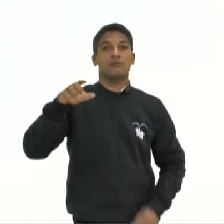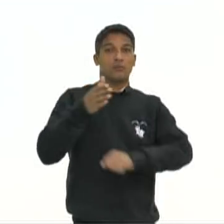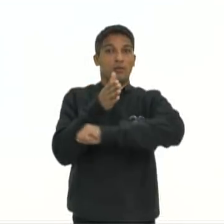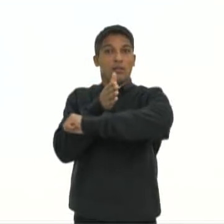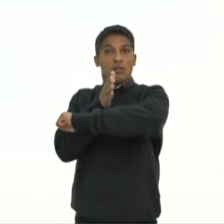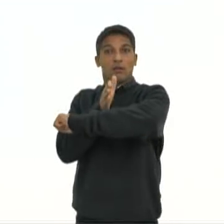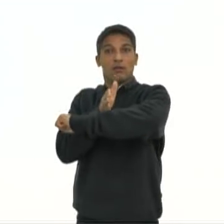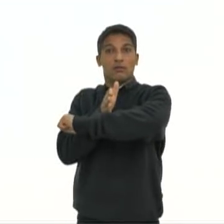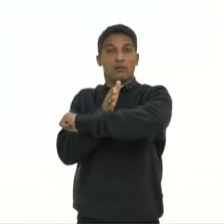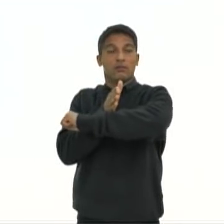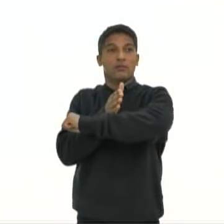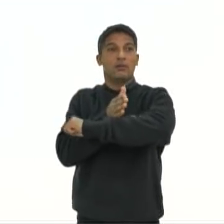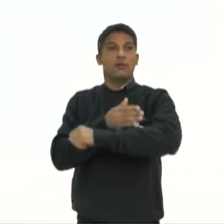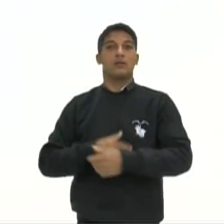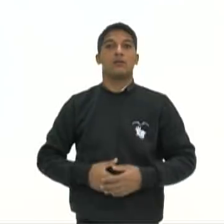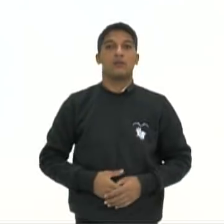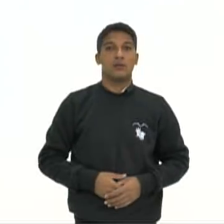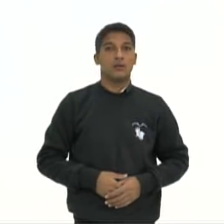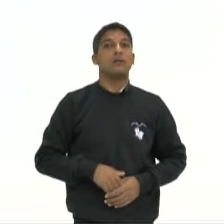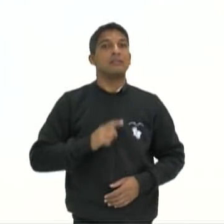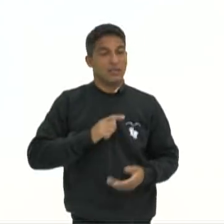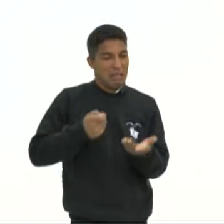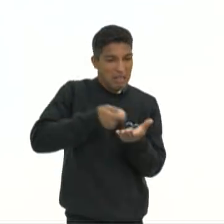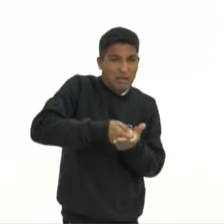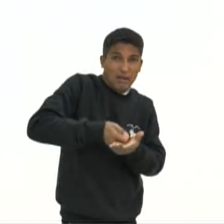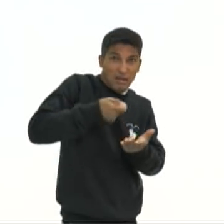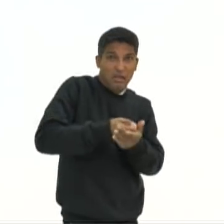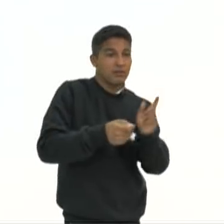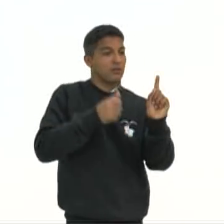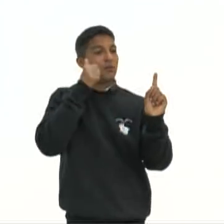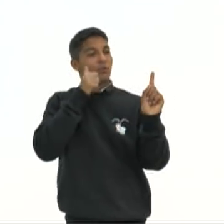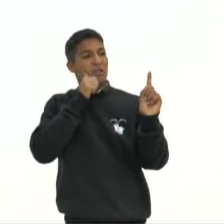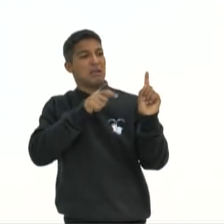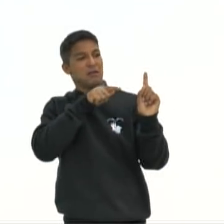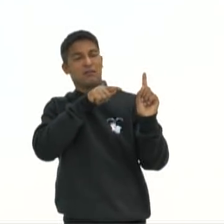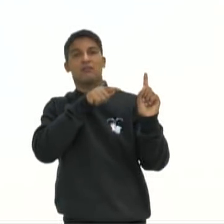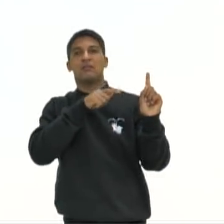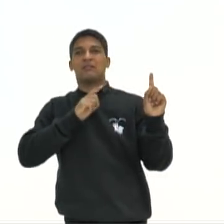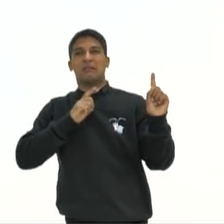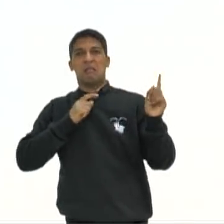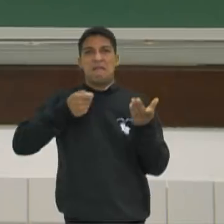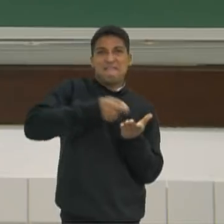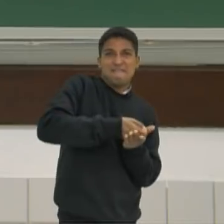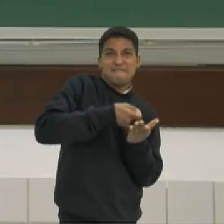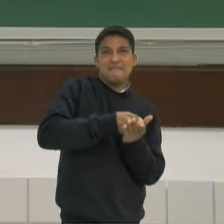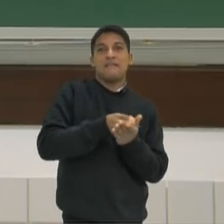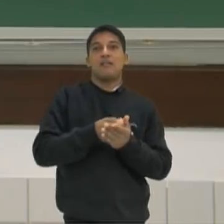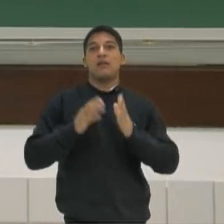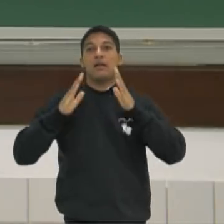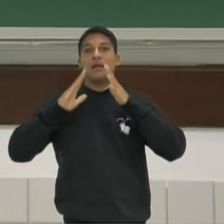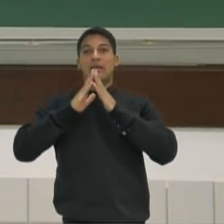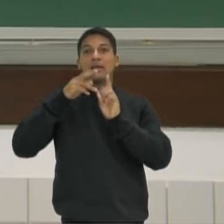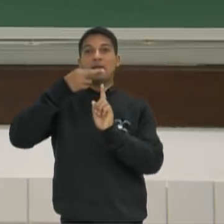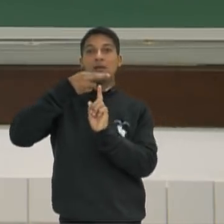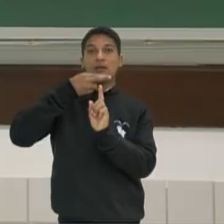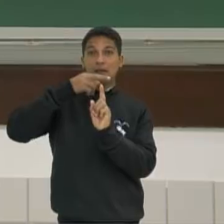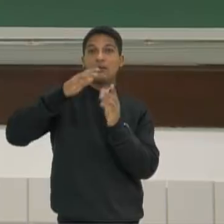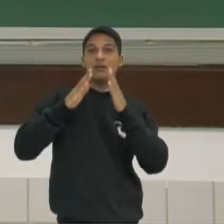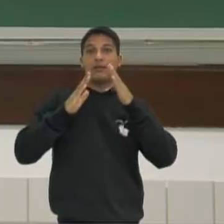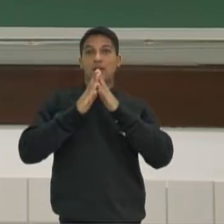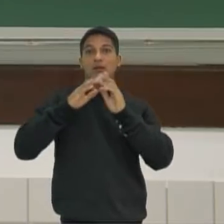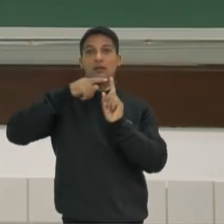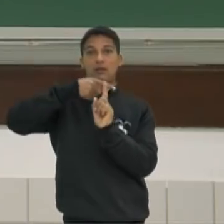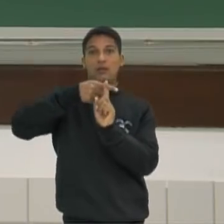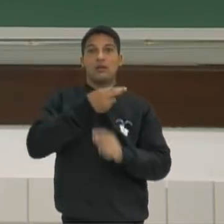impostos sobre a mulher com a legitimação da doutrina religiosa. Então, novamente,